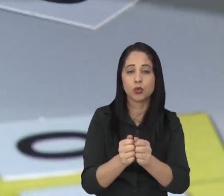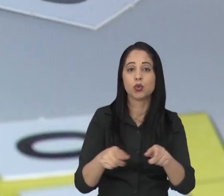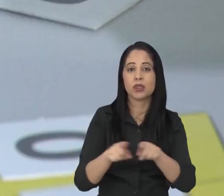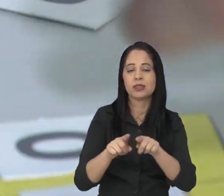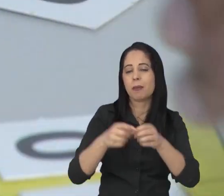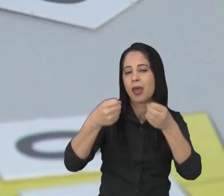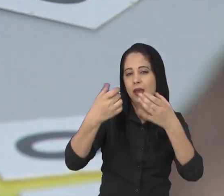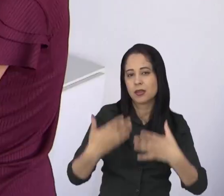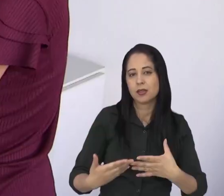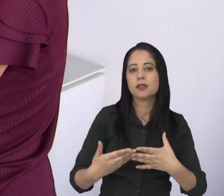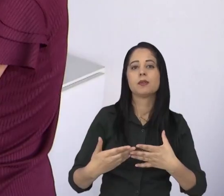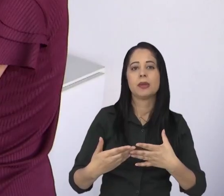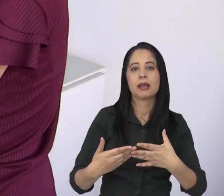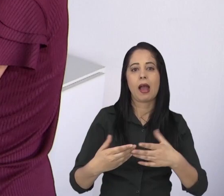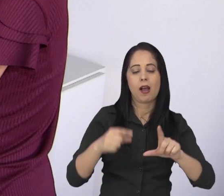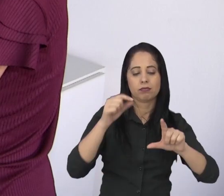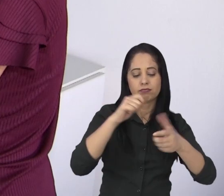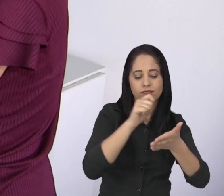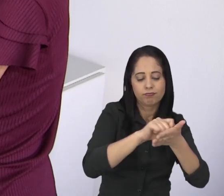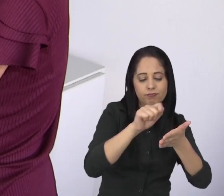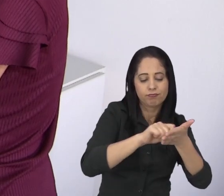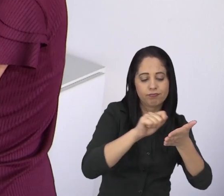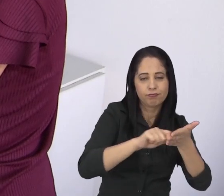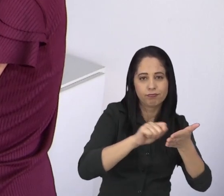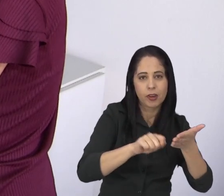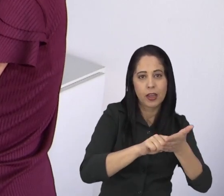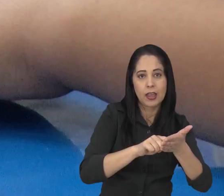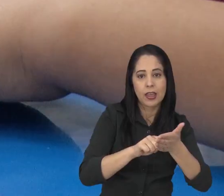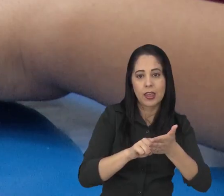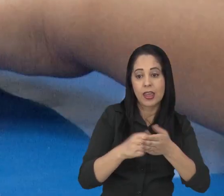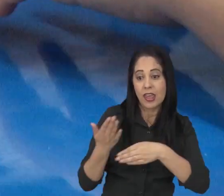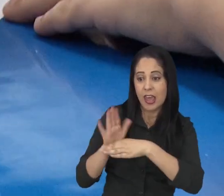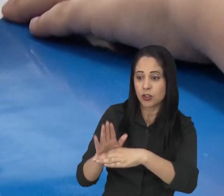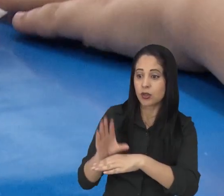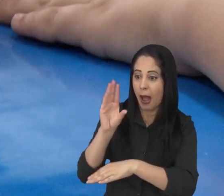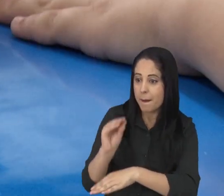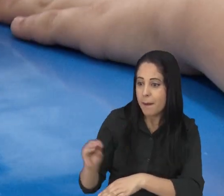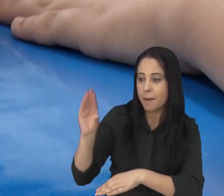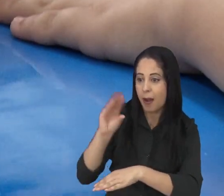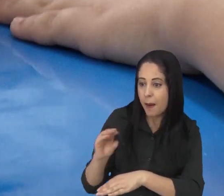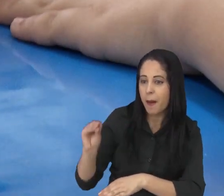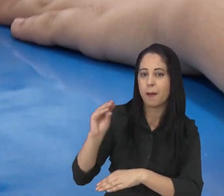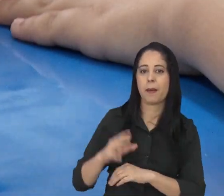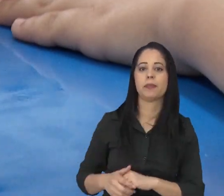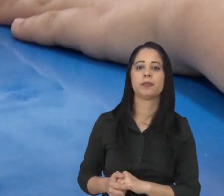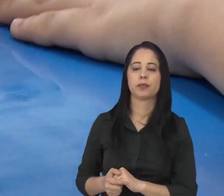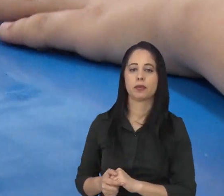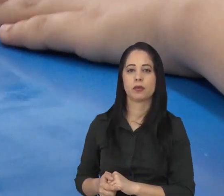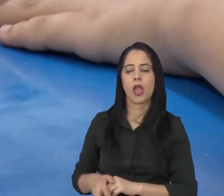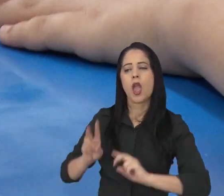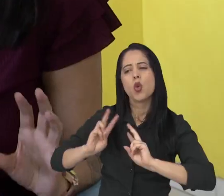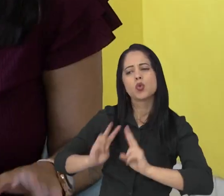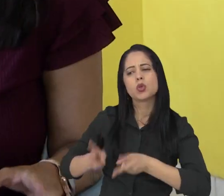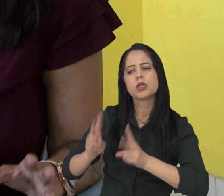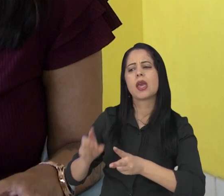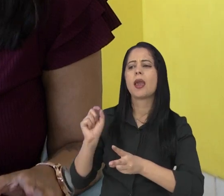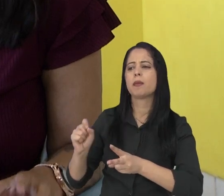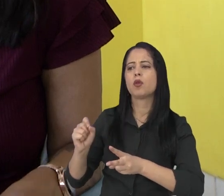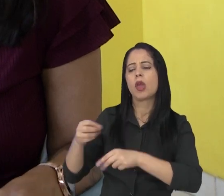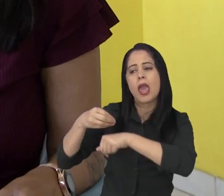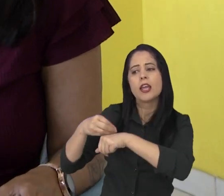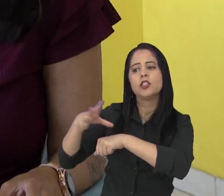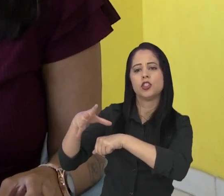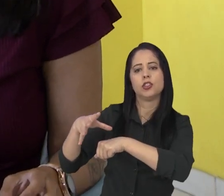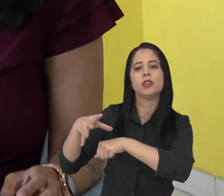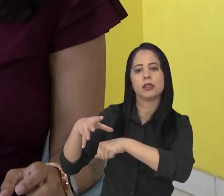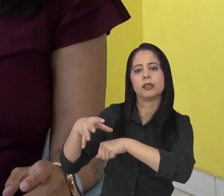brincar com a criança e reforçar os conceitos da escrita e fala podem e muito ajudar no desenvolvimento. Eu sempre recomendo para